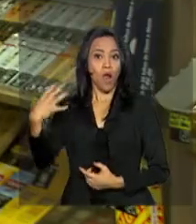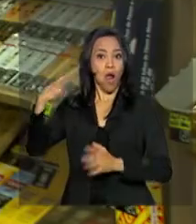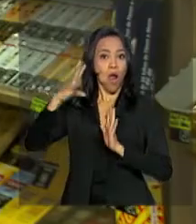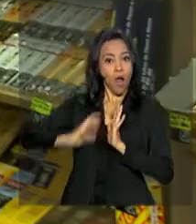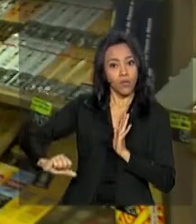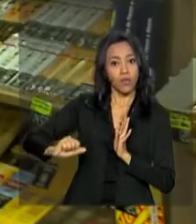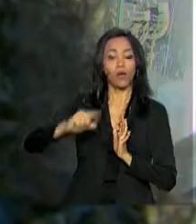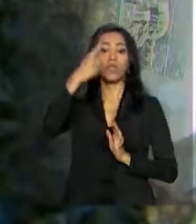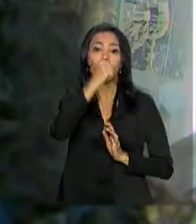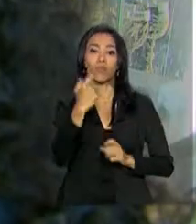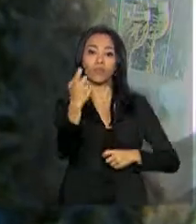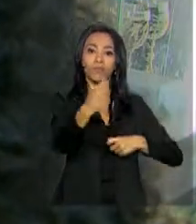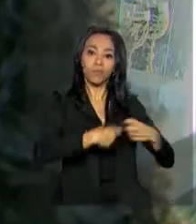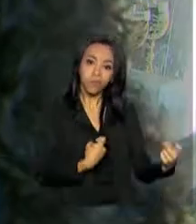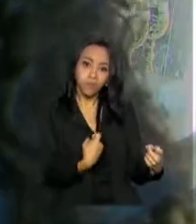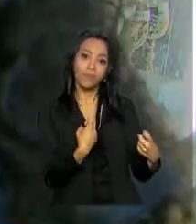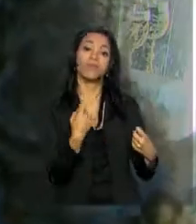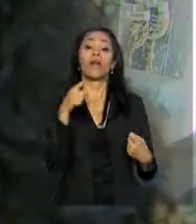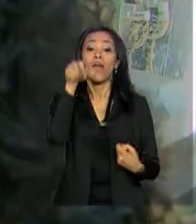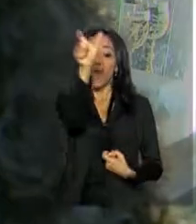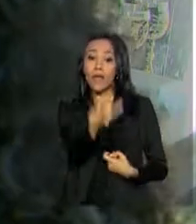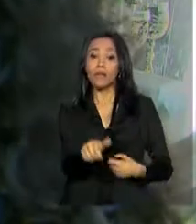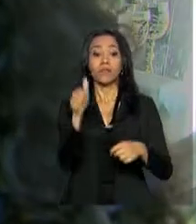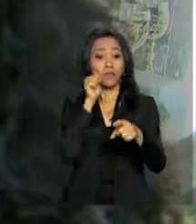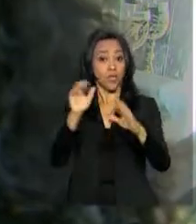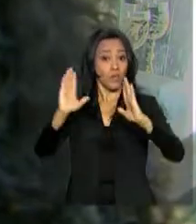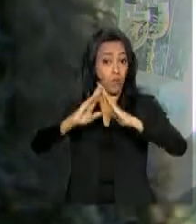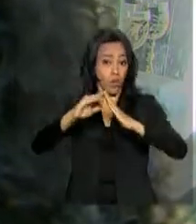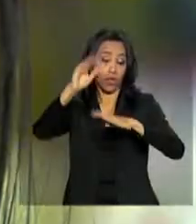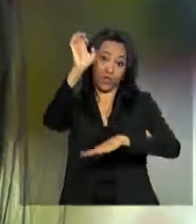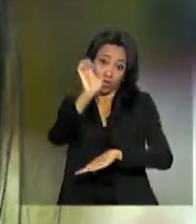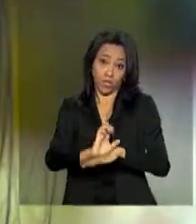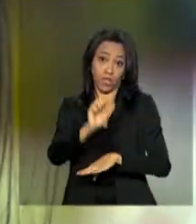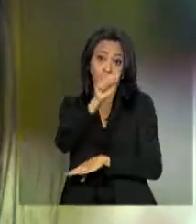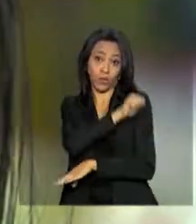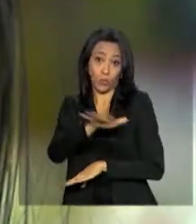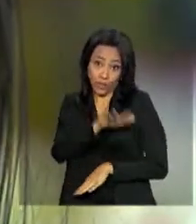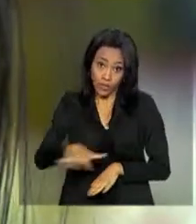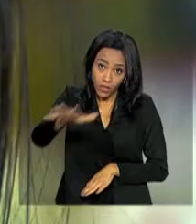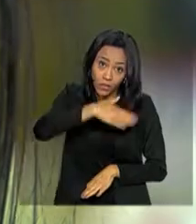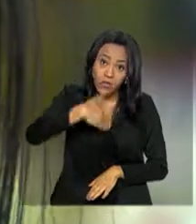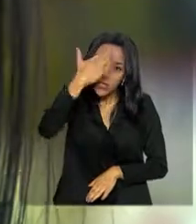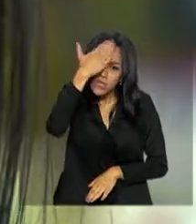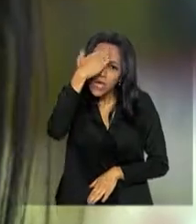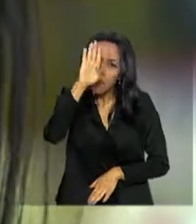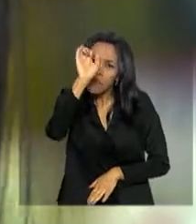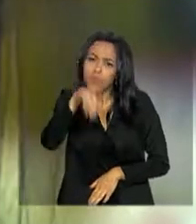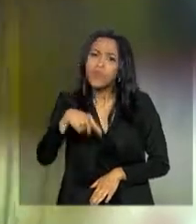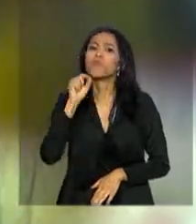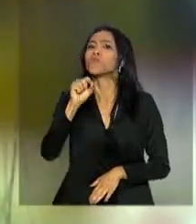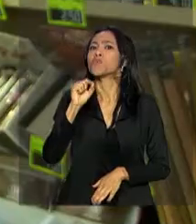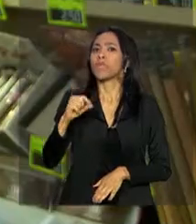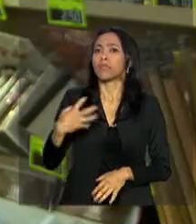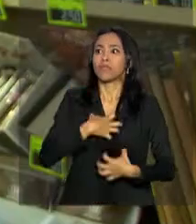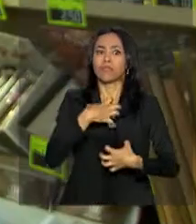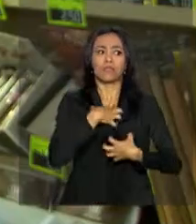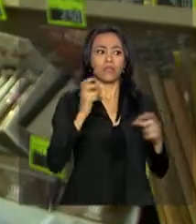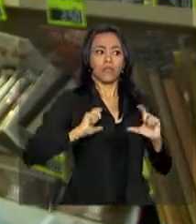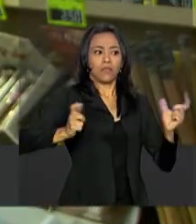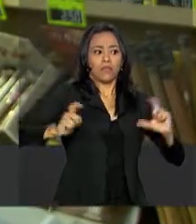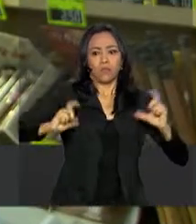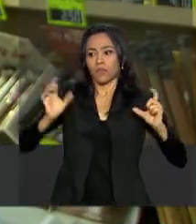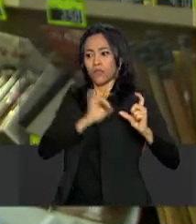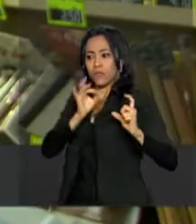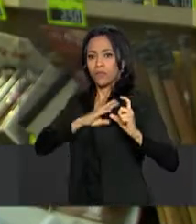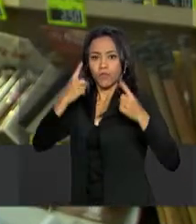outra de estupro. A moradora de Madureira, na zona norte do Rio de Janeiro, sabe bem como é conviver com a violência. Fica com medo de